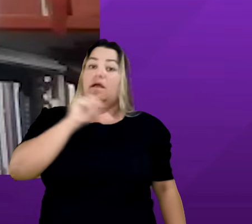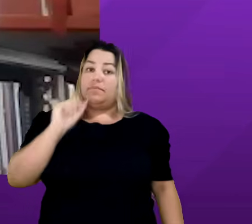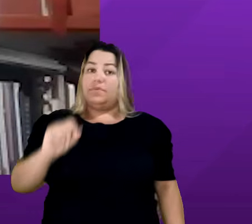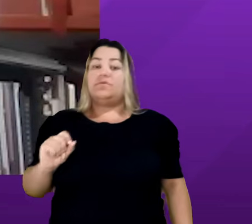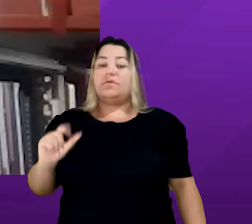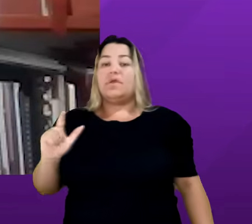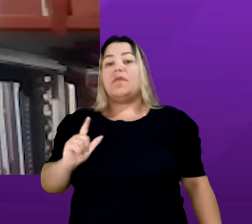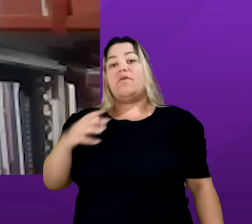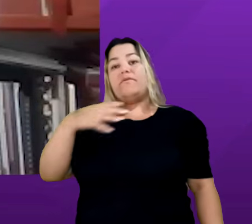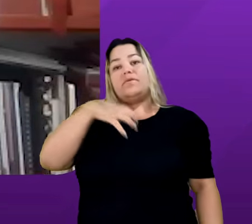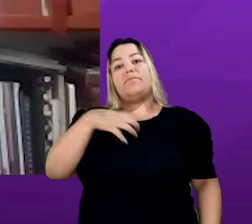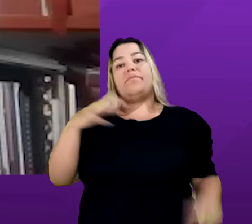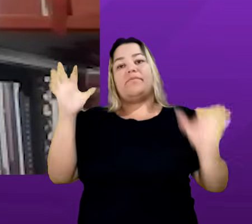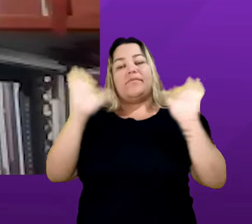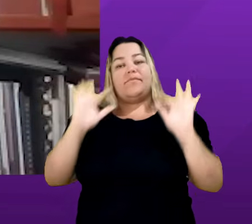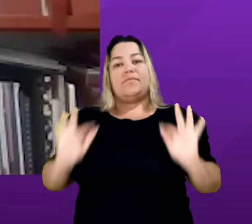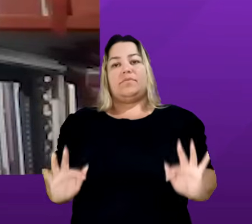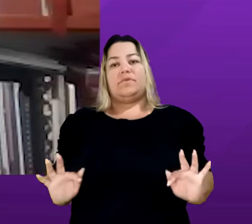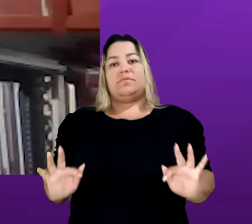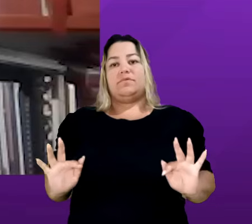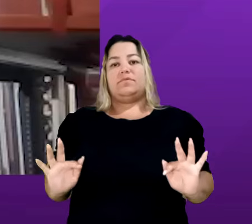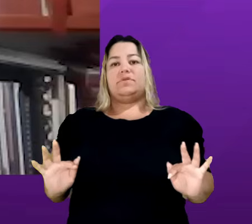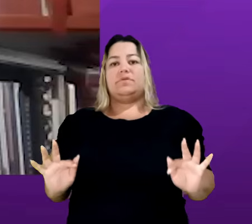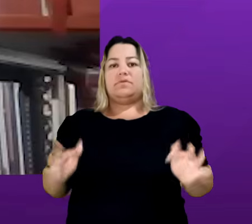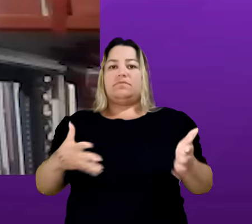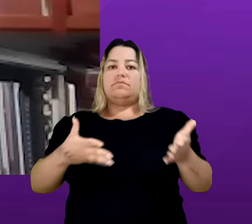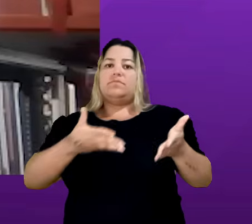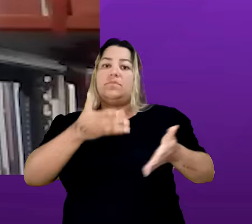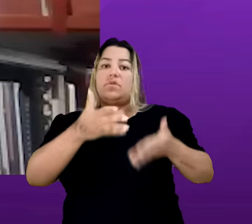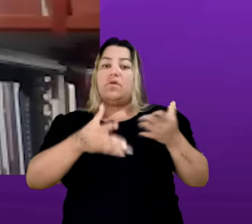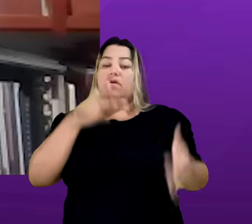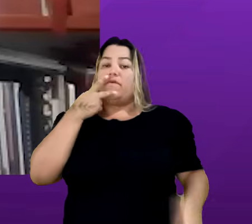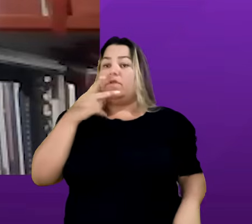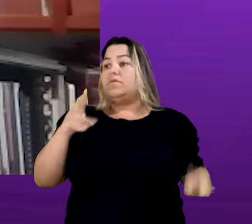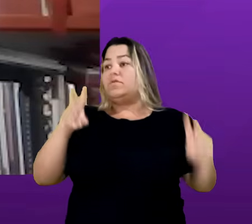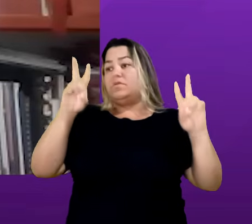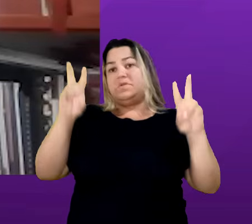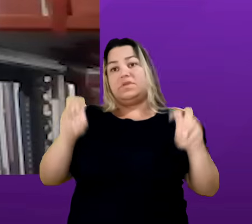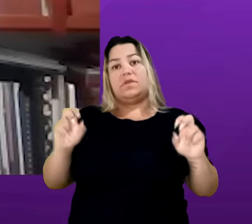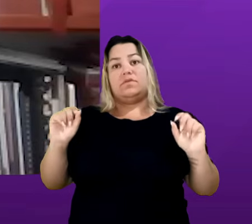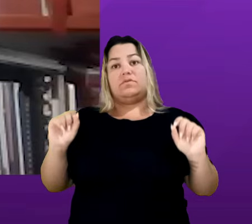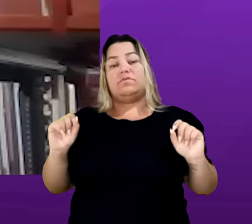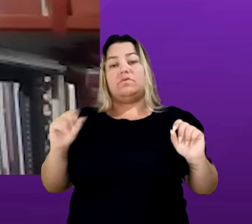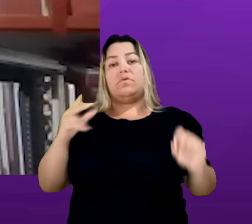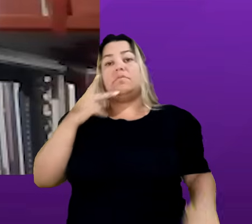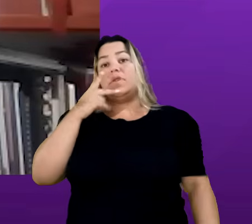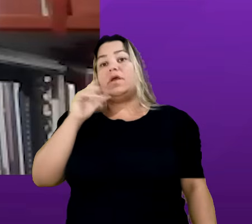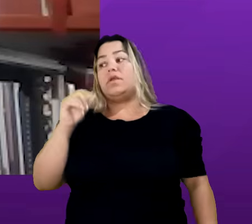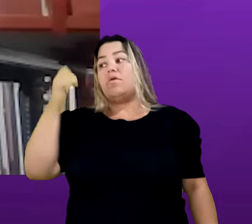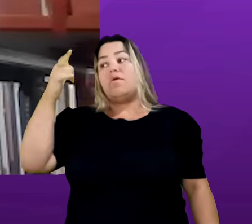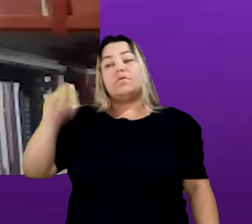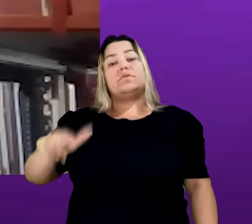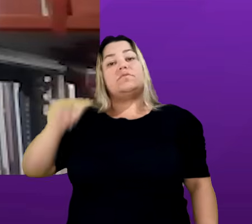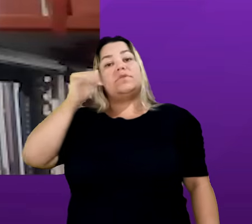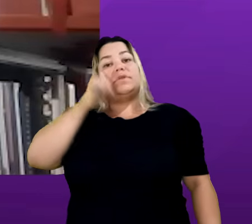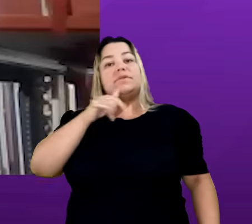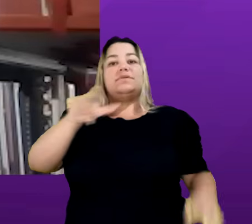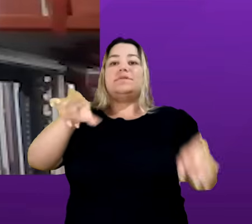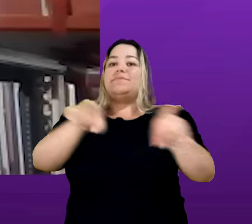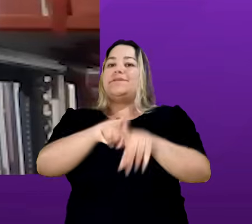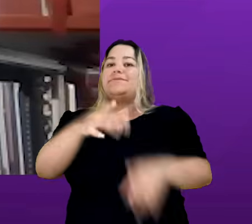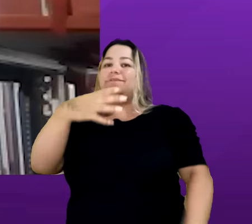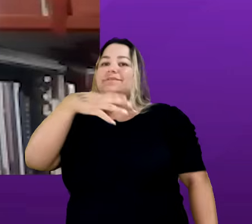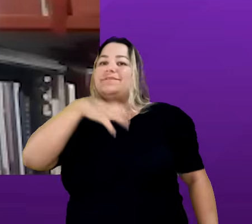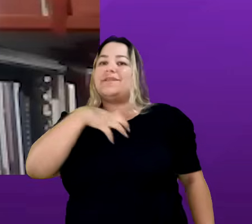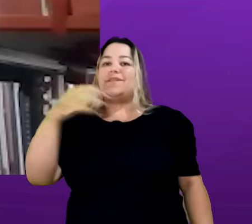com isso, mas eu gosto sempre de falar sobre esse assunto para que outras mulheres também não se sintam tão culpadas por